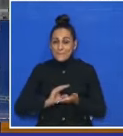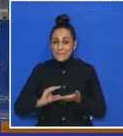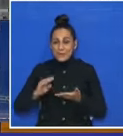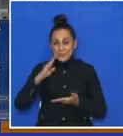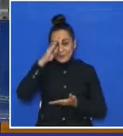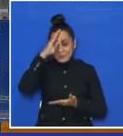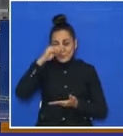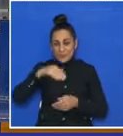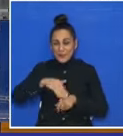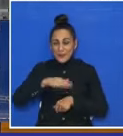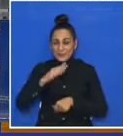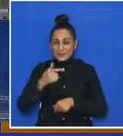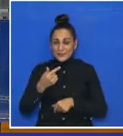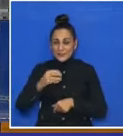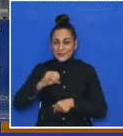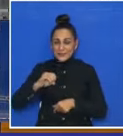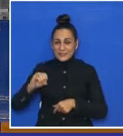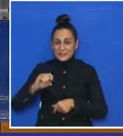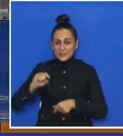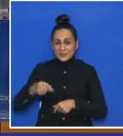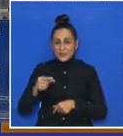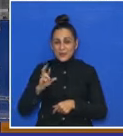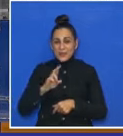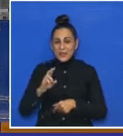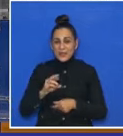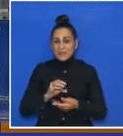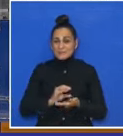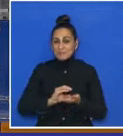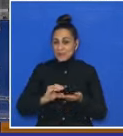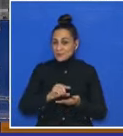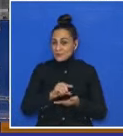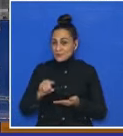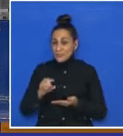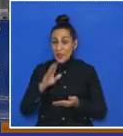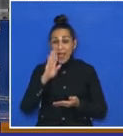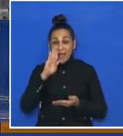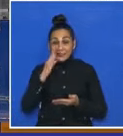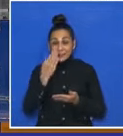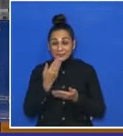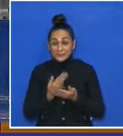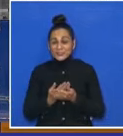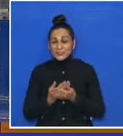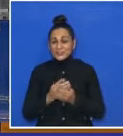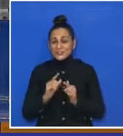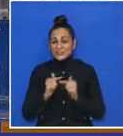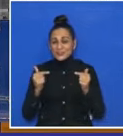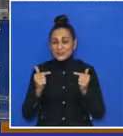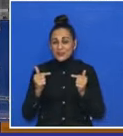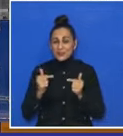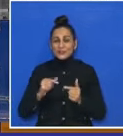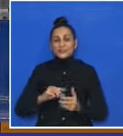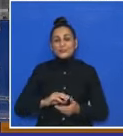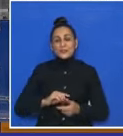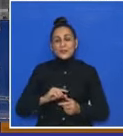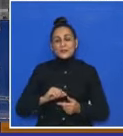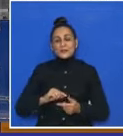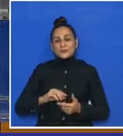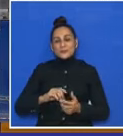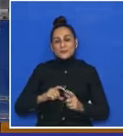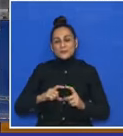de R$ 700 mil. Esse prêmio pode ser seu. Acredite na sorte. Vem chegando mais uma